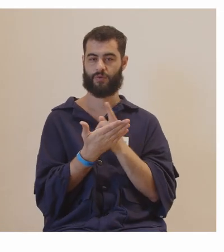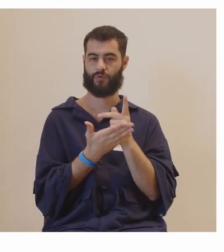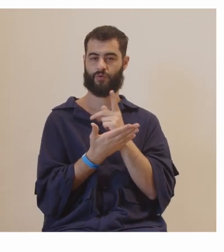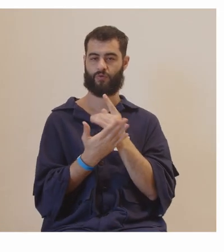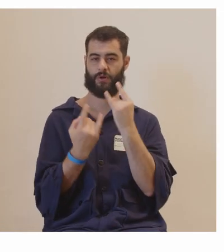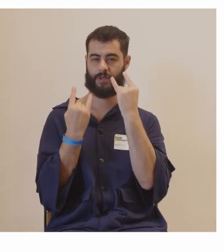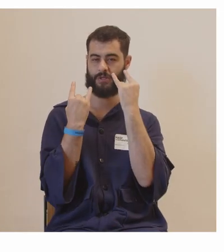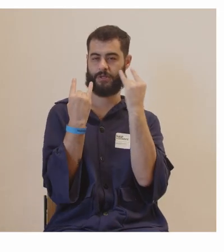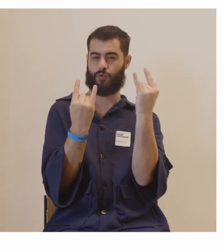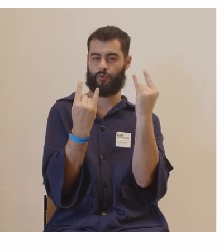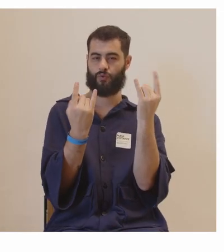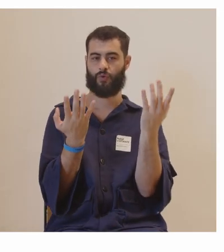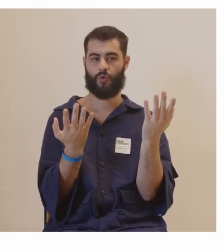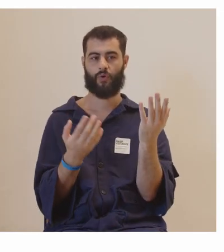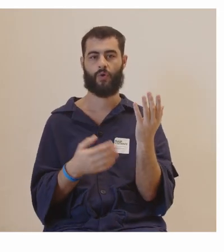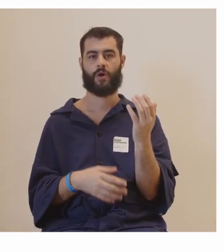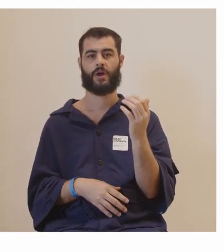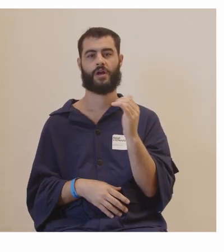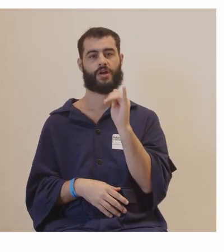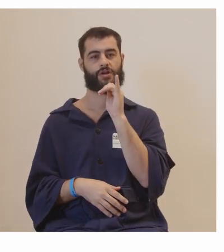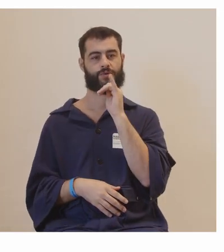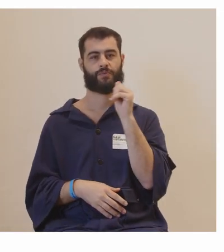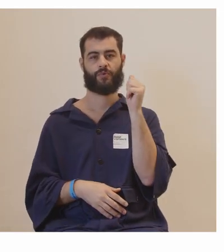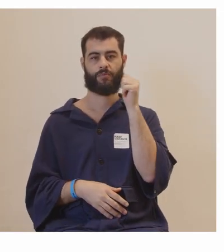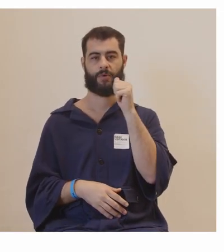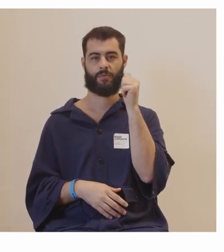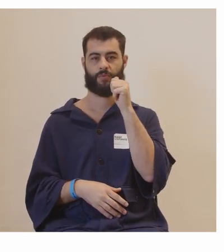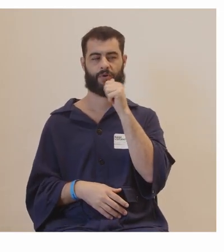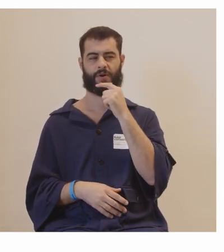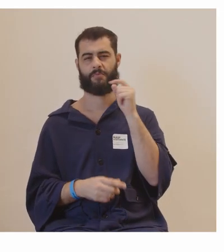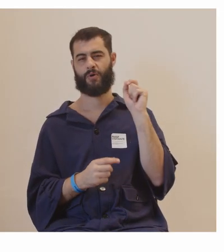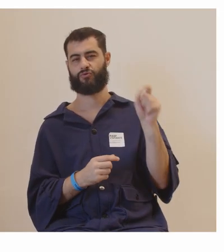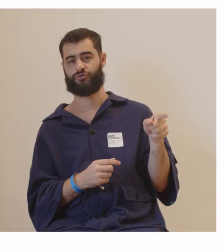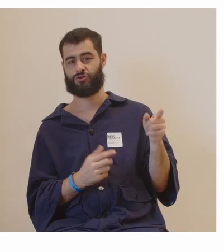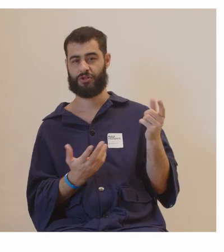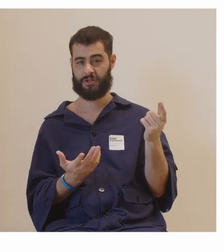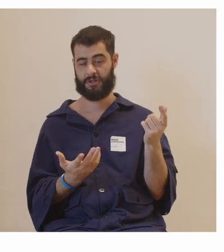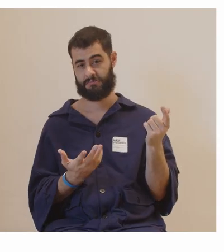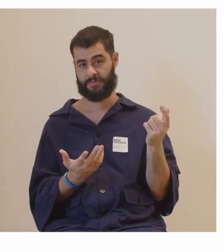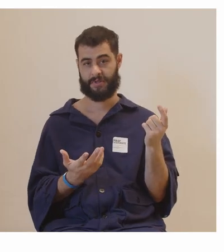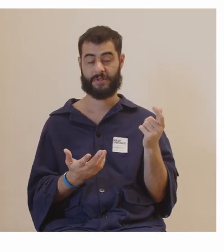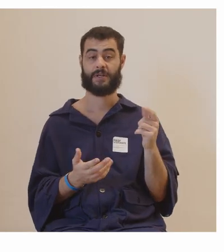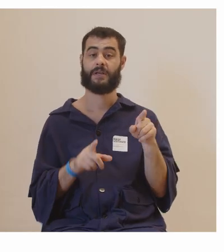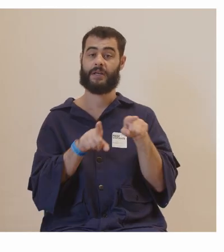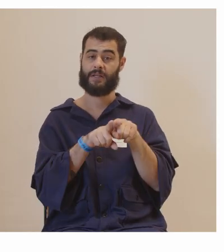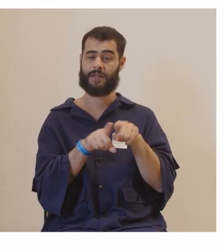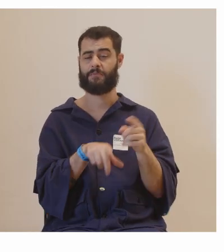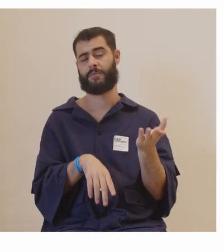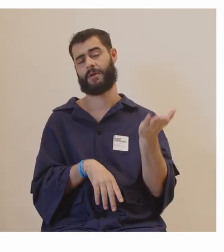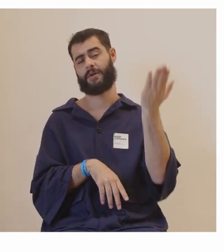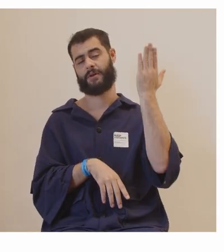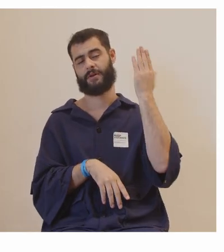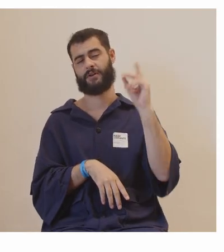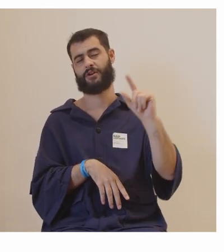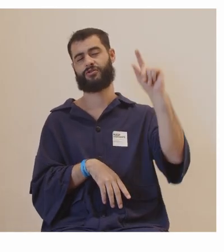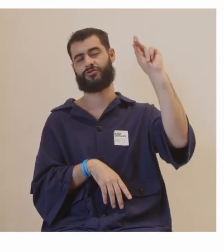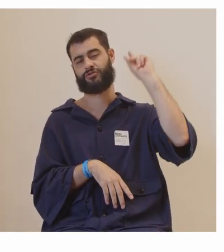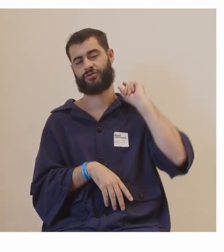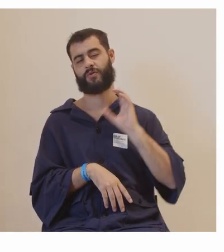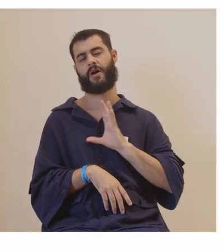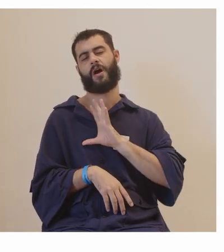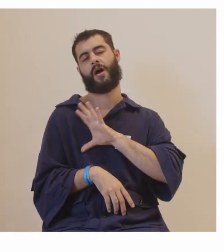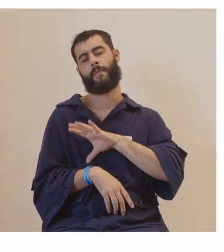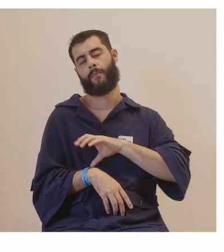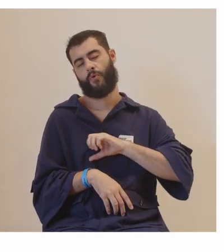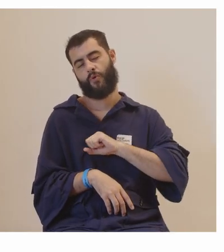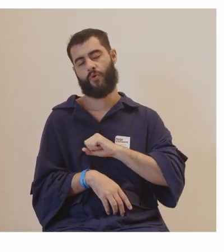sedutora, né, uma espécie de mulher maldita, assim, né, e das histórias de amor, etc. Por exemplo, o Jean-Paul falar no